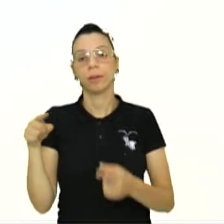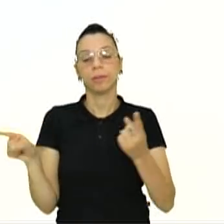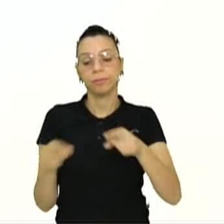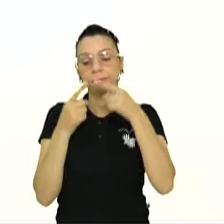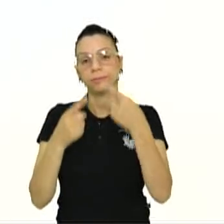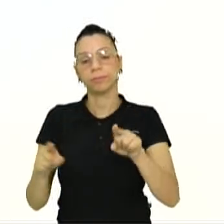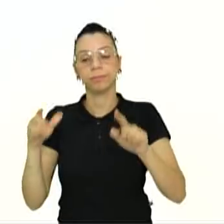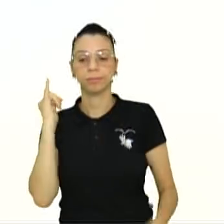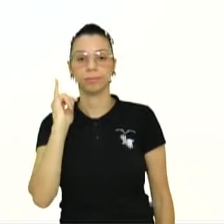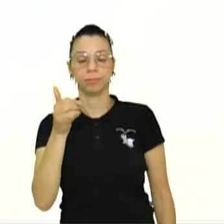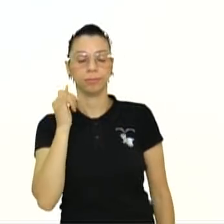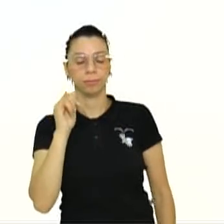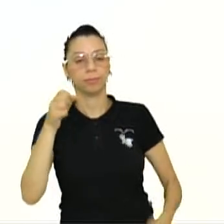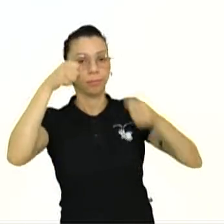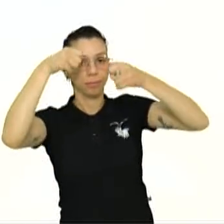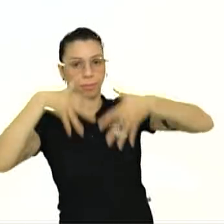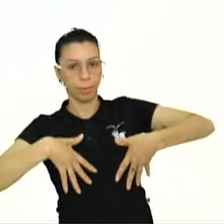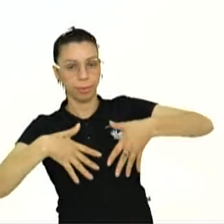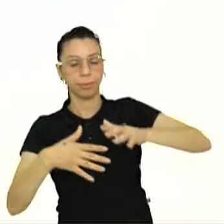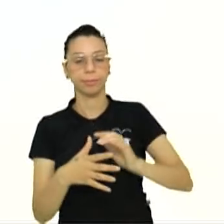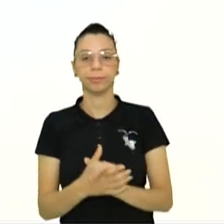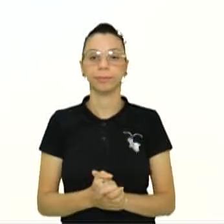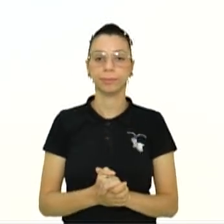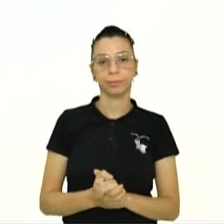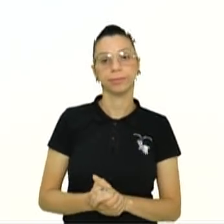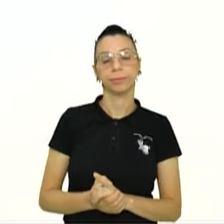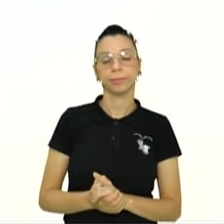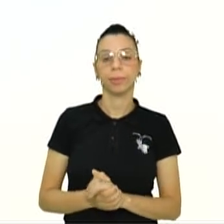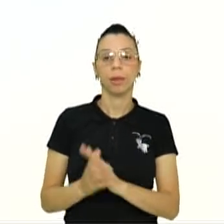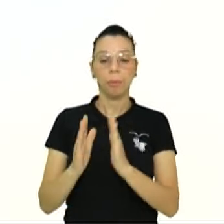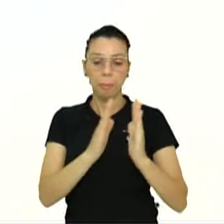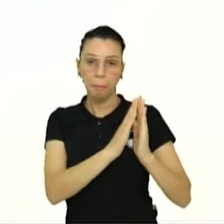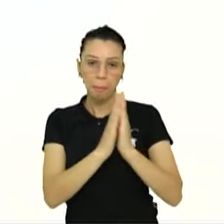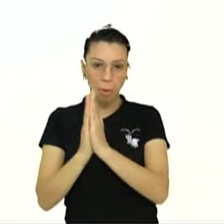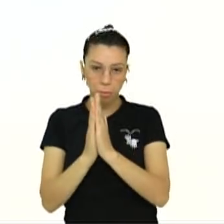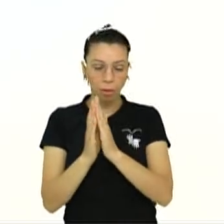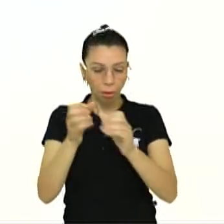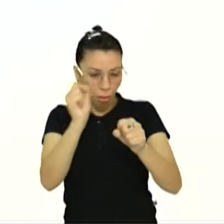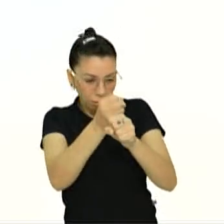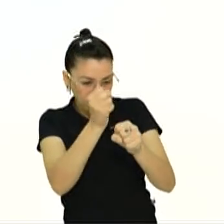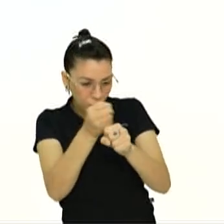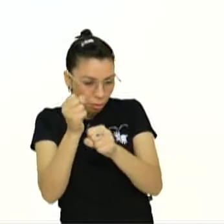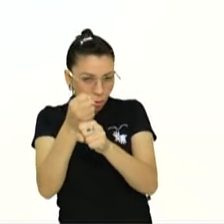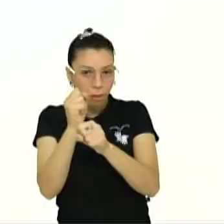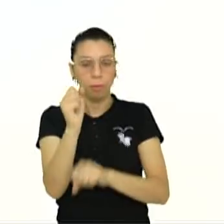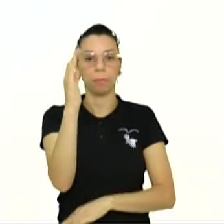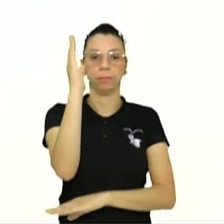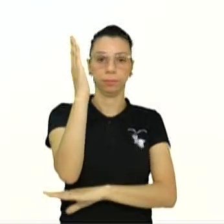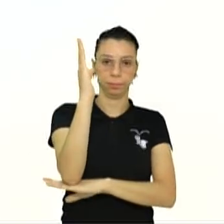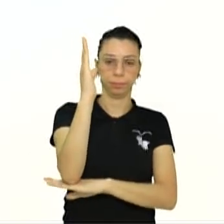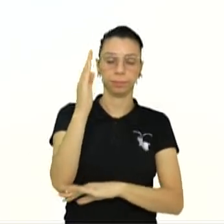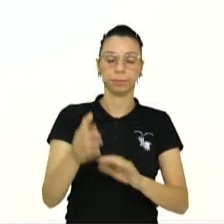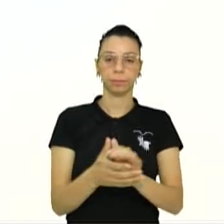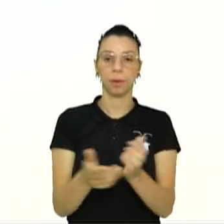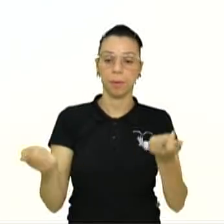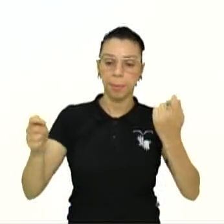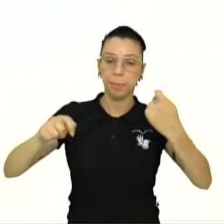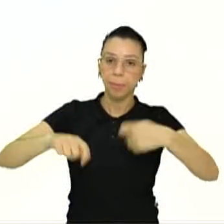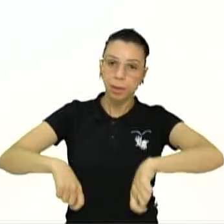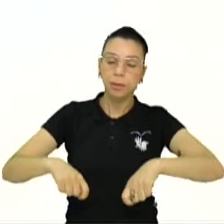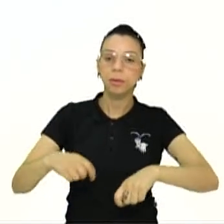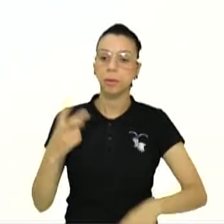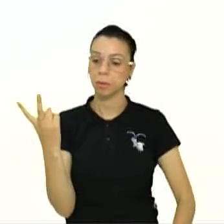narrativo dramático. Então são bonecos entalhados em madeira, precisa de